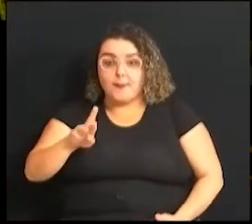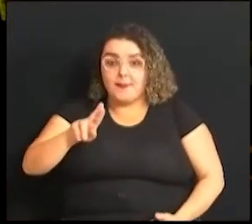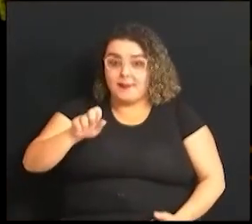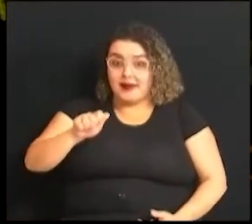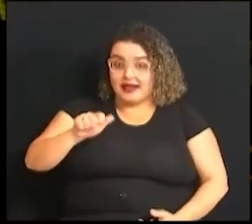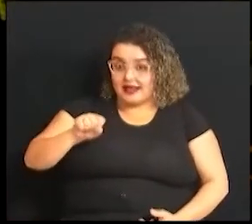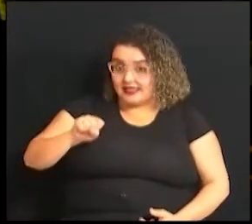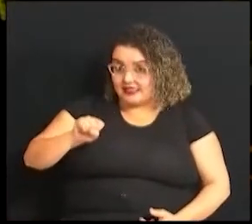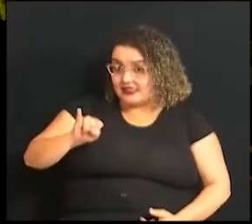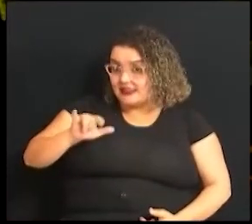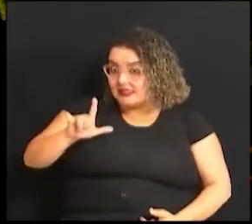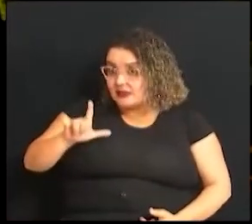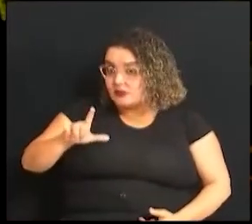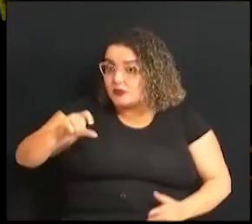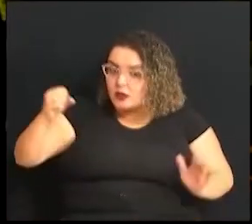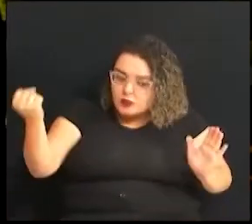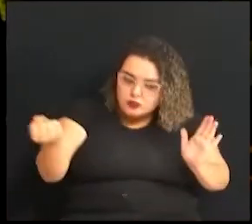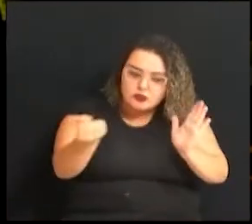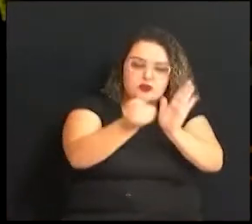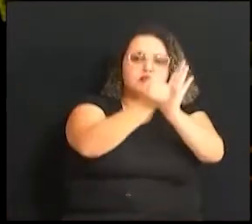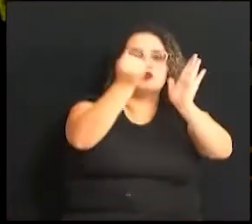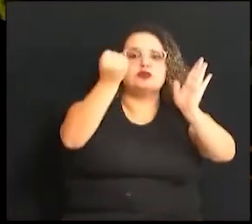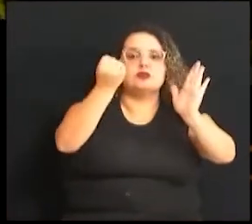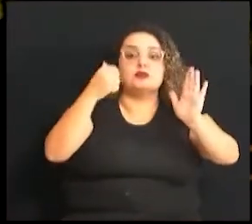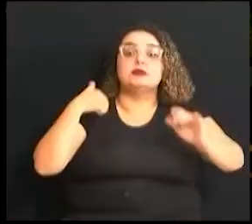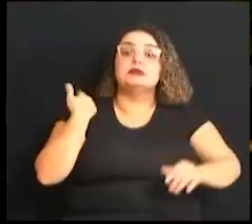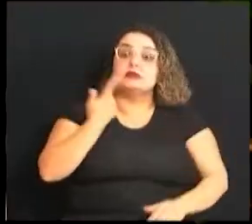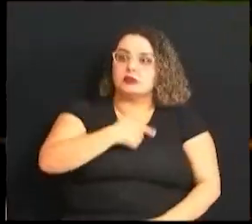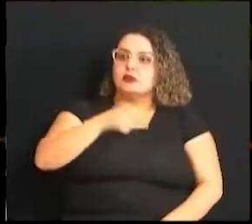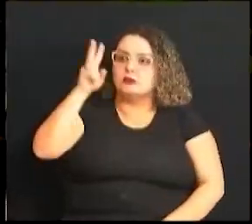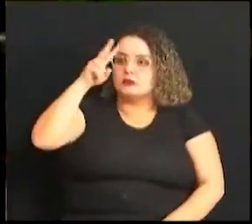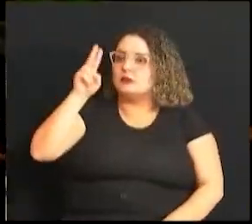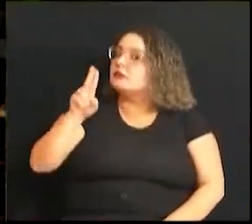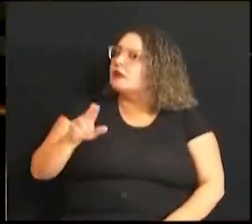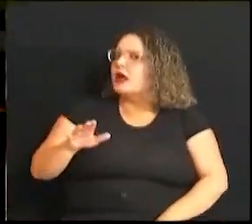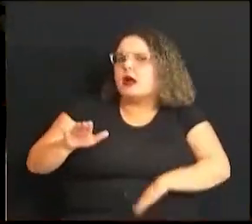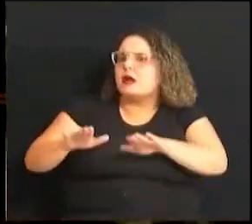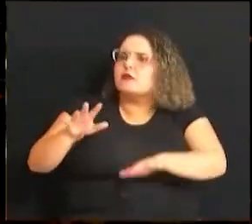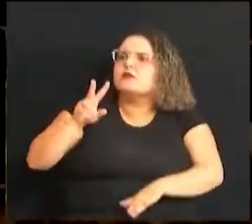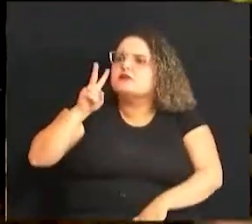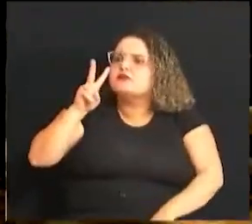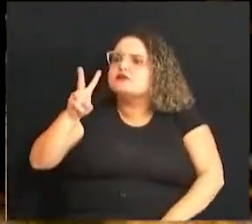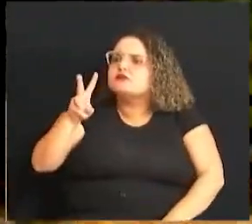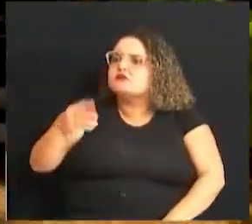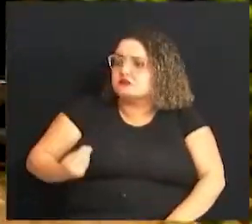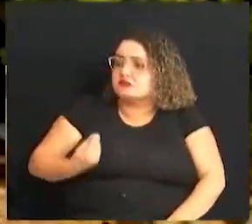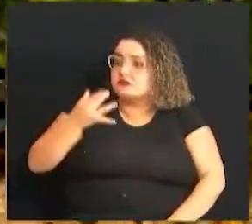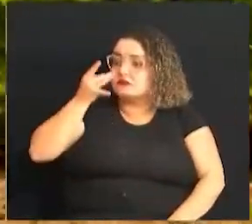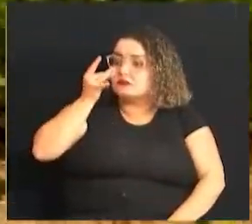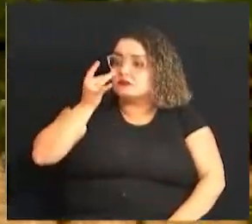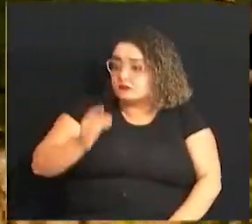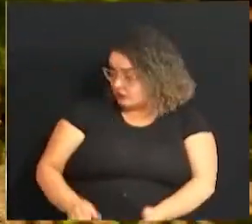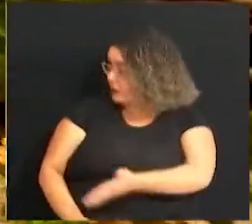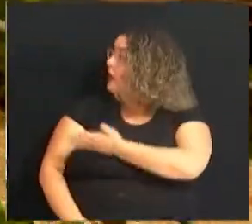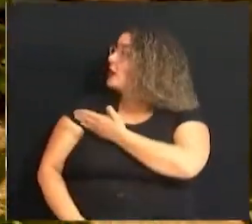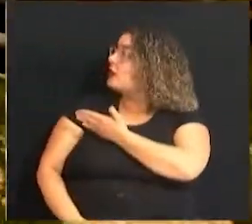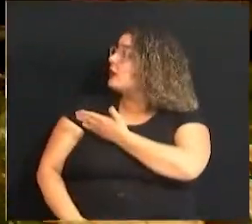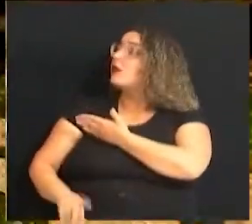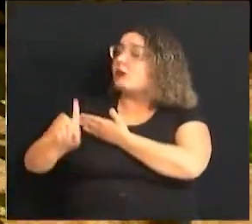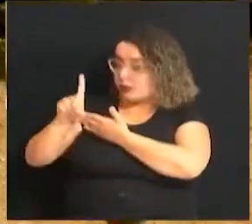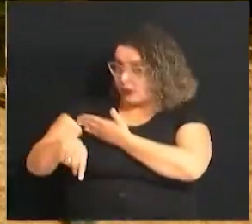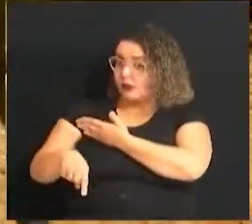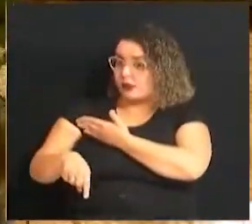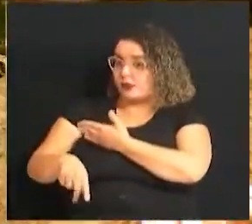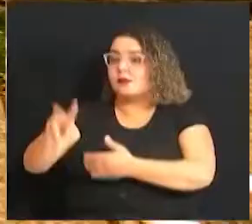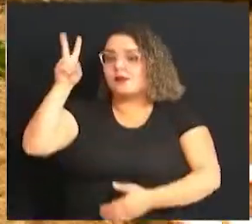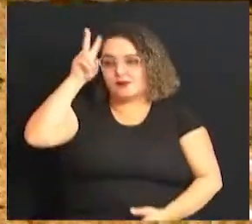um dos principais símbolos da história do nosso país. Mas nem todo mundo já viu um assim ao vivo. Esse é um